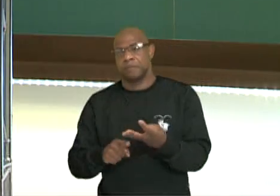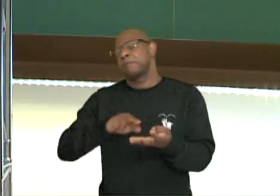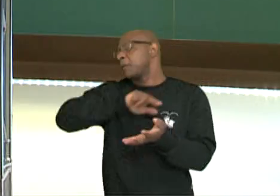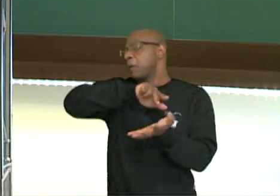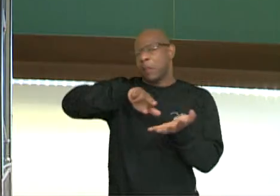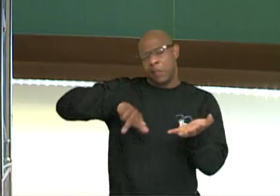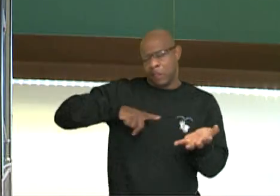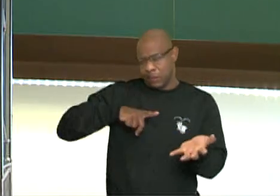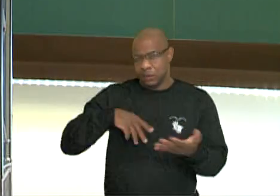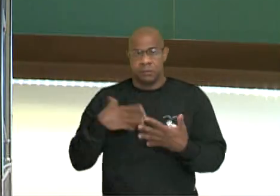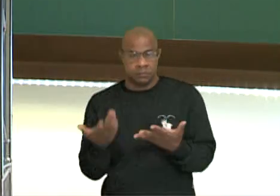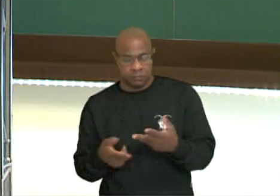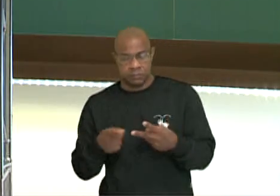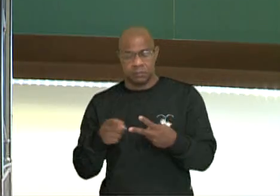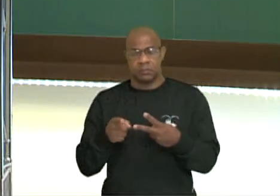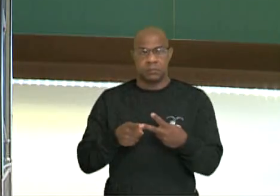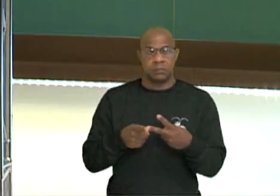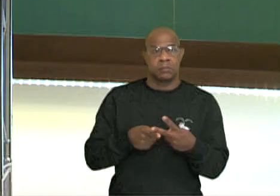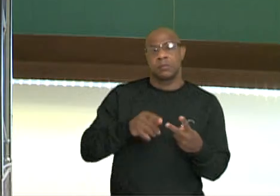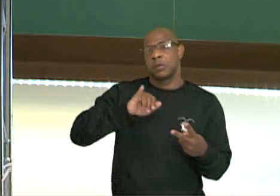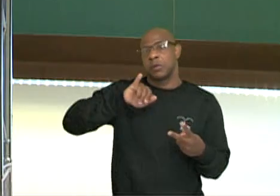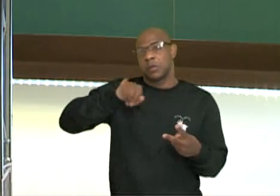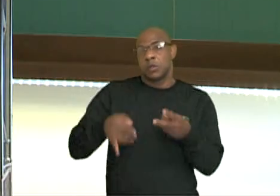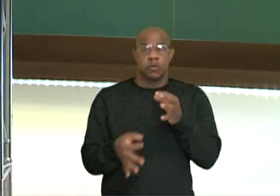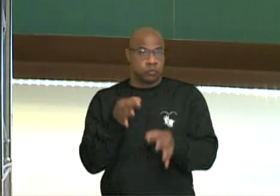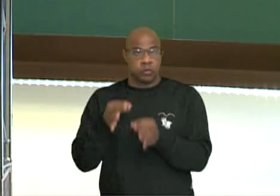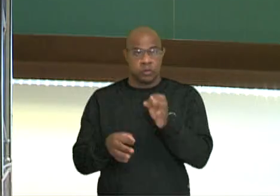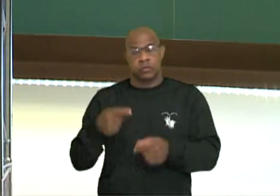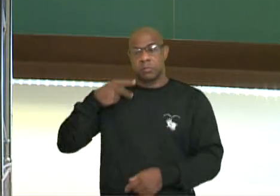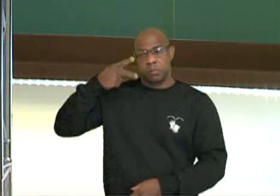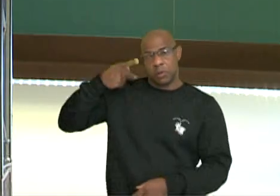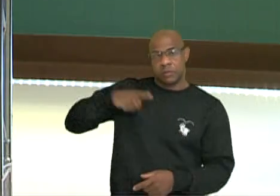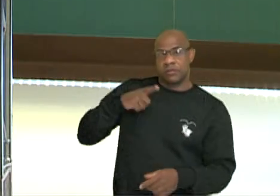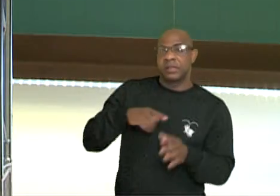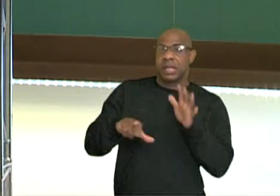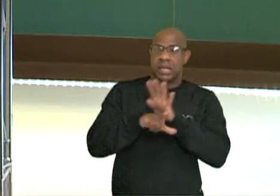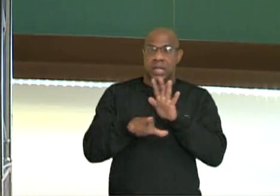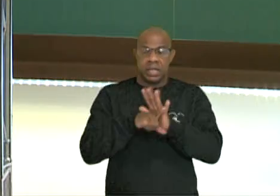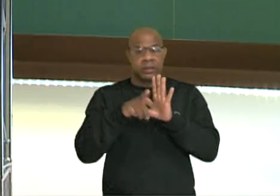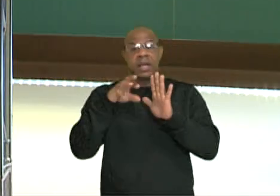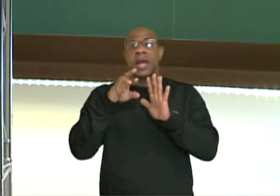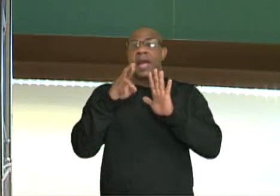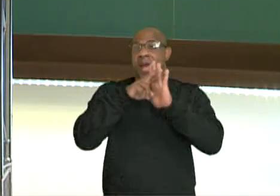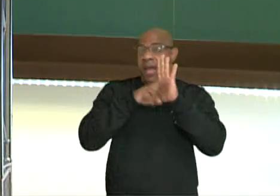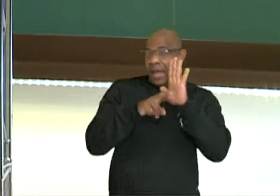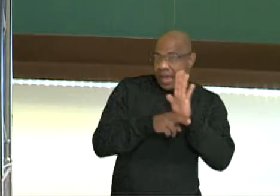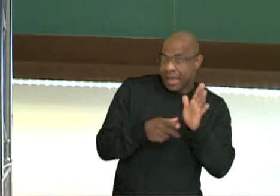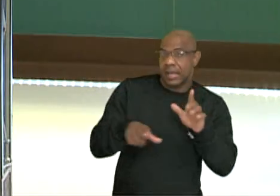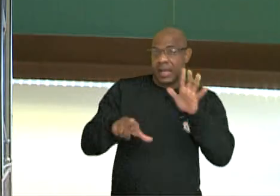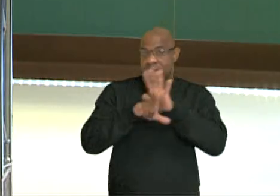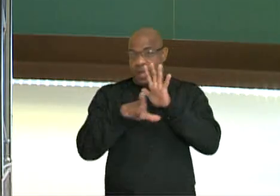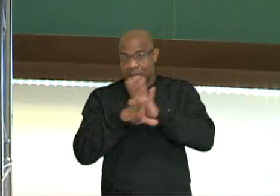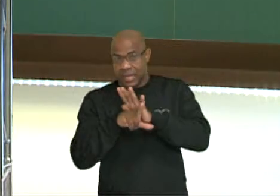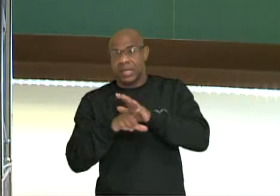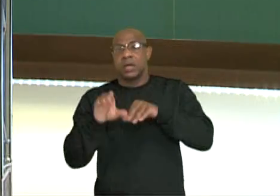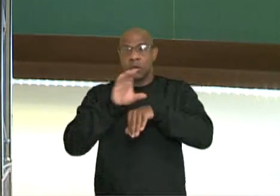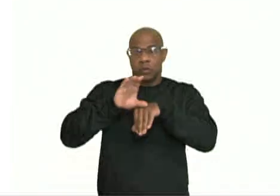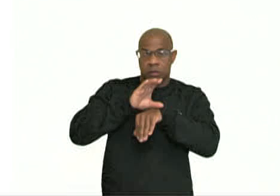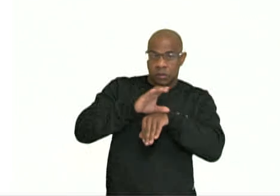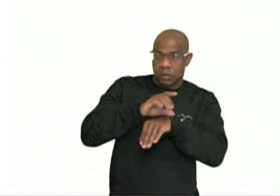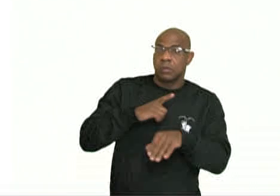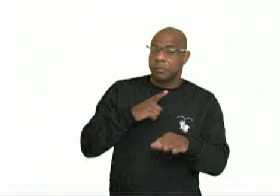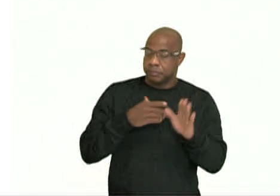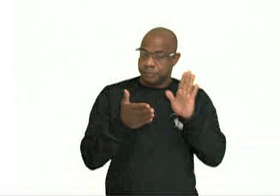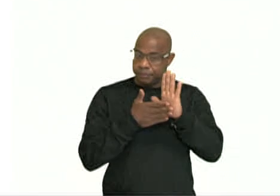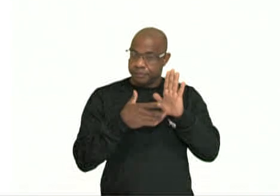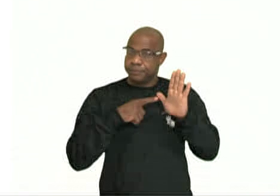o que for. No nível jurídico e político, nós vamos ter as leis e normas e instituições que garantem o seu cumprimento. Então,